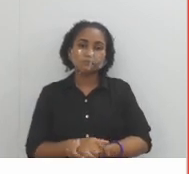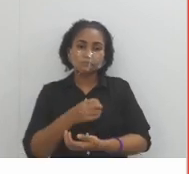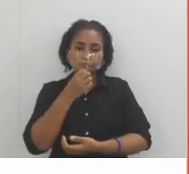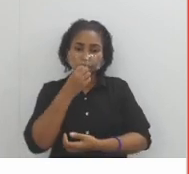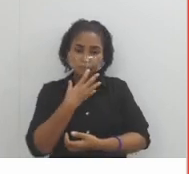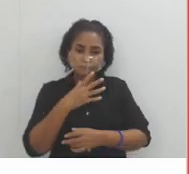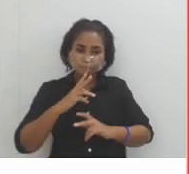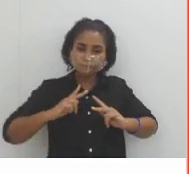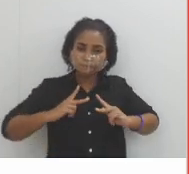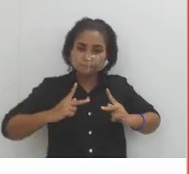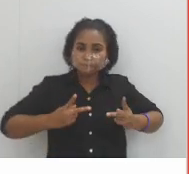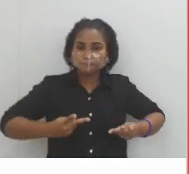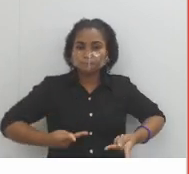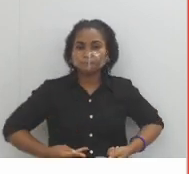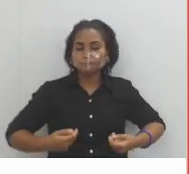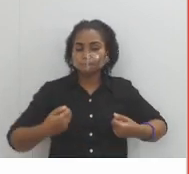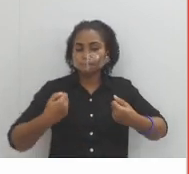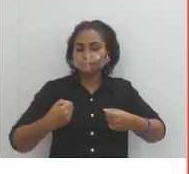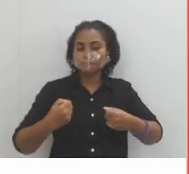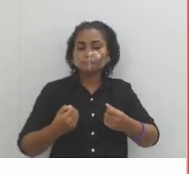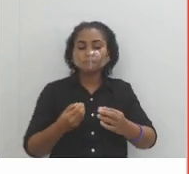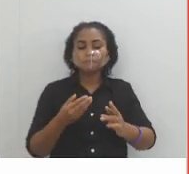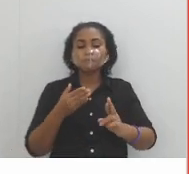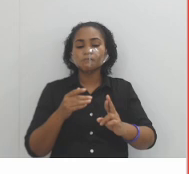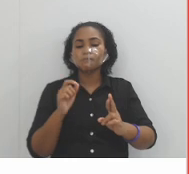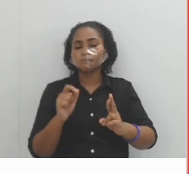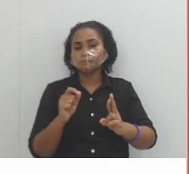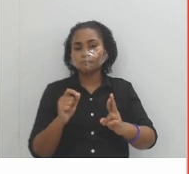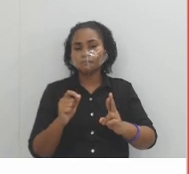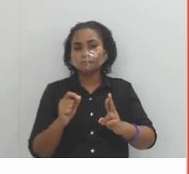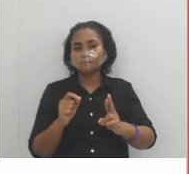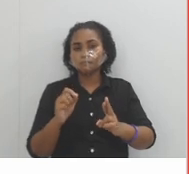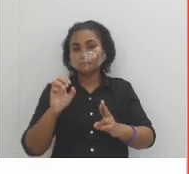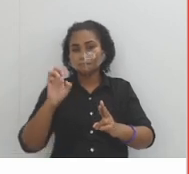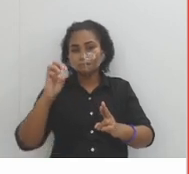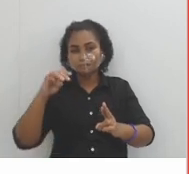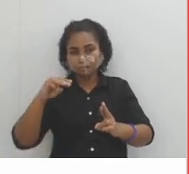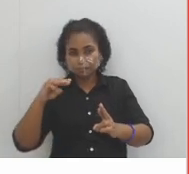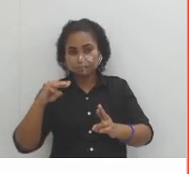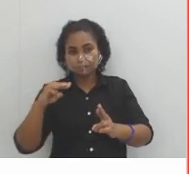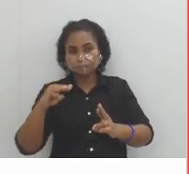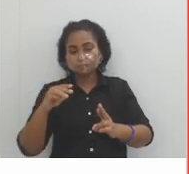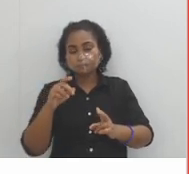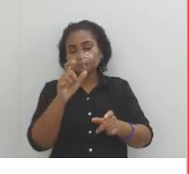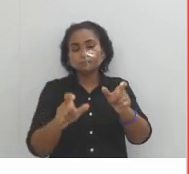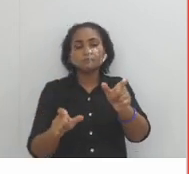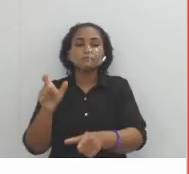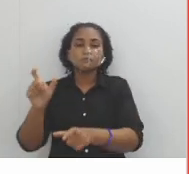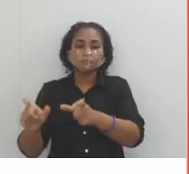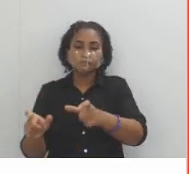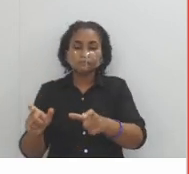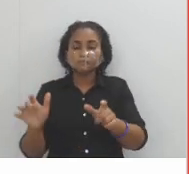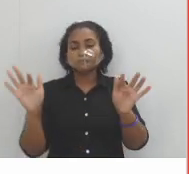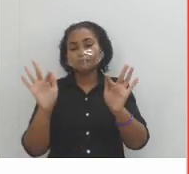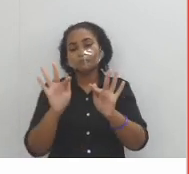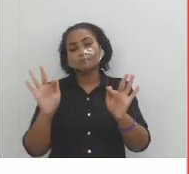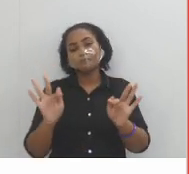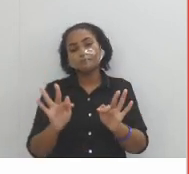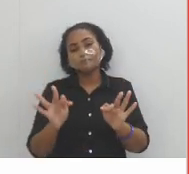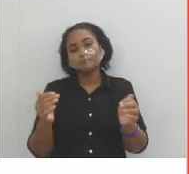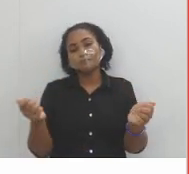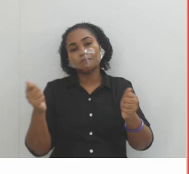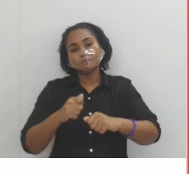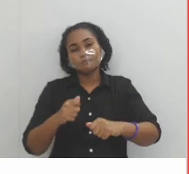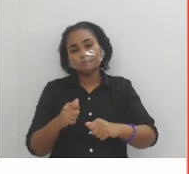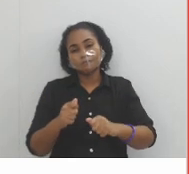da humanidade deve consistir em que cada um goze o máximo de felicidade que